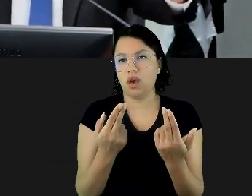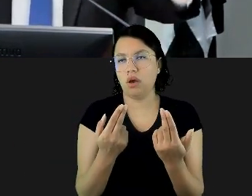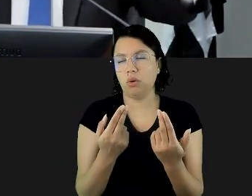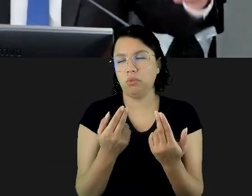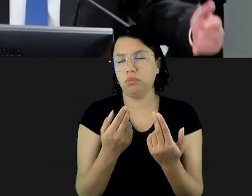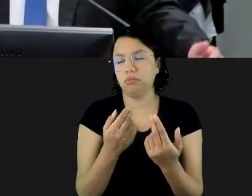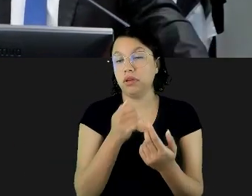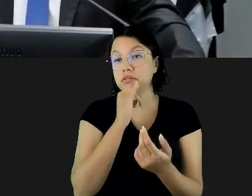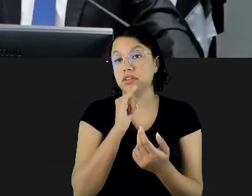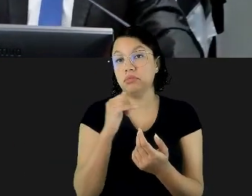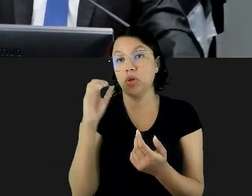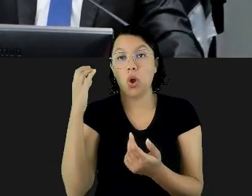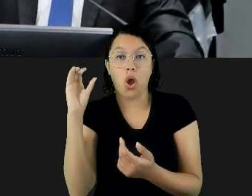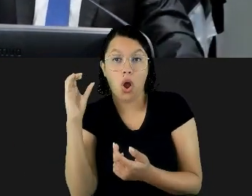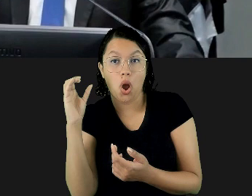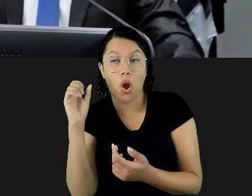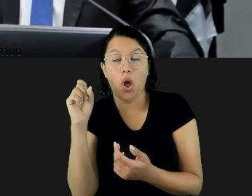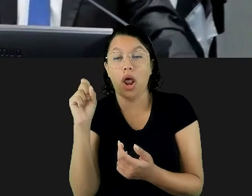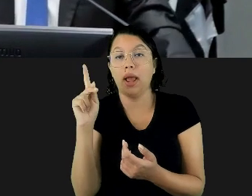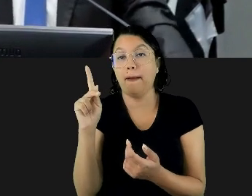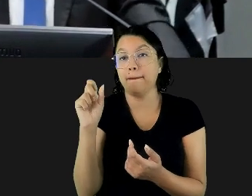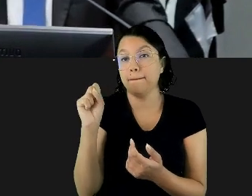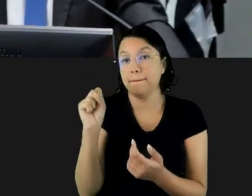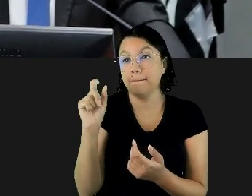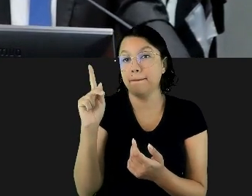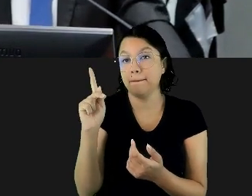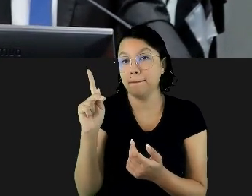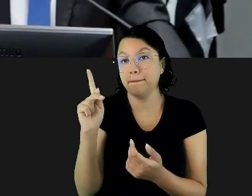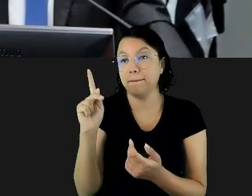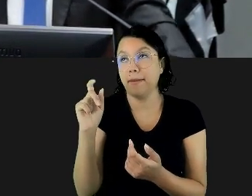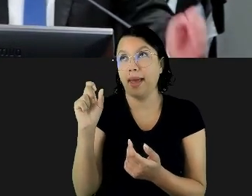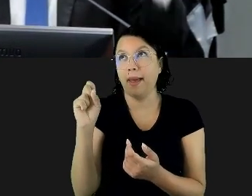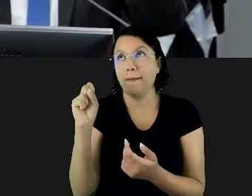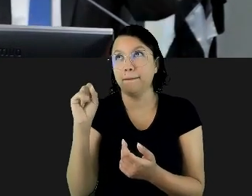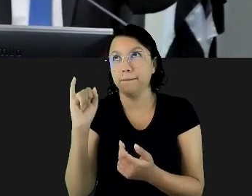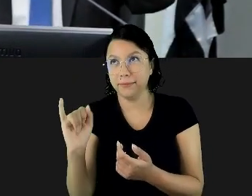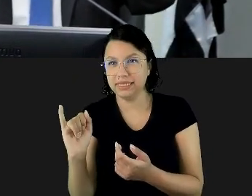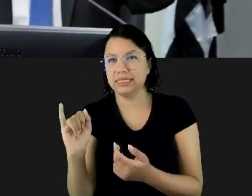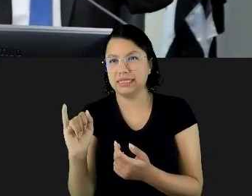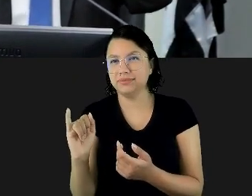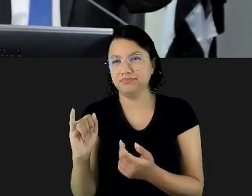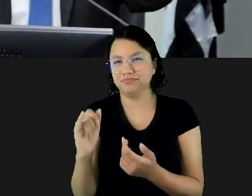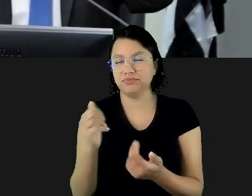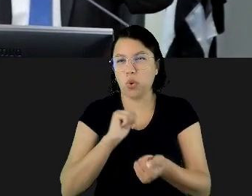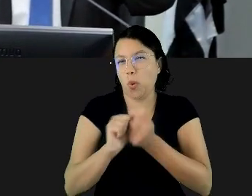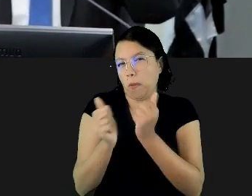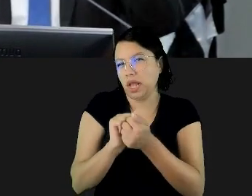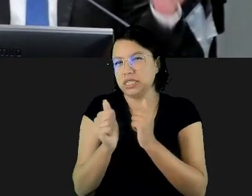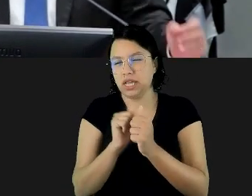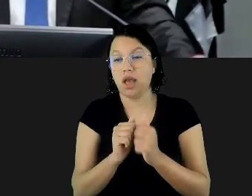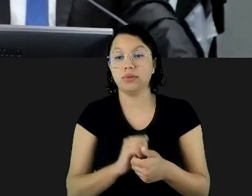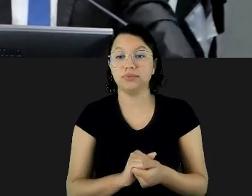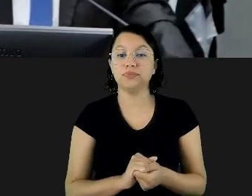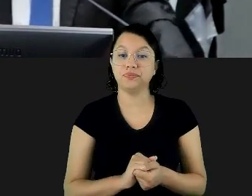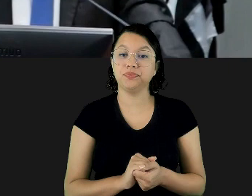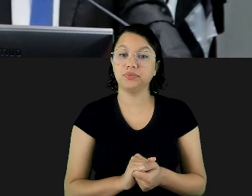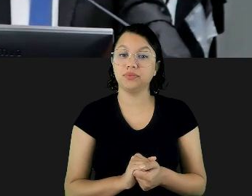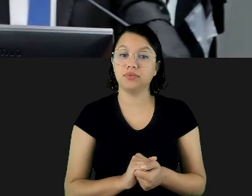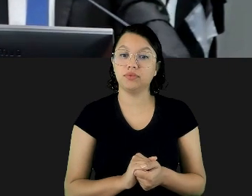resolveu se instalar a 200 quilômetros de Ribas do Rio Pardo, numa cidadezinha de nome